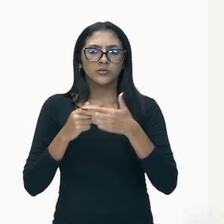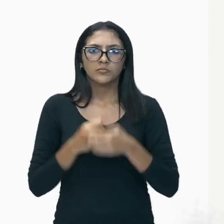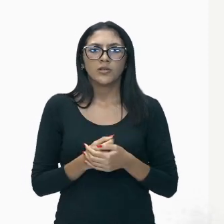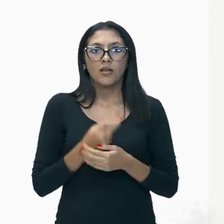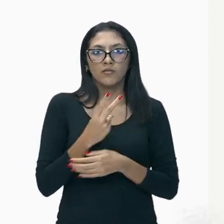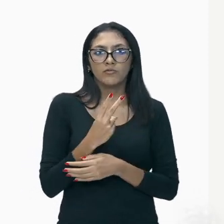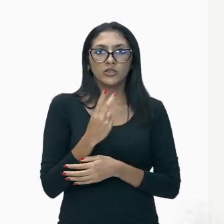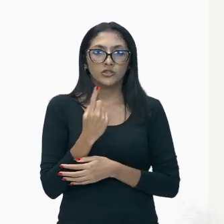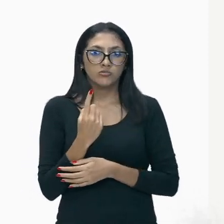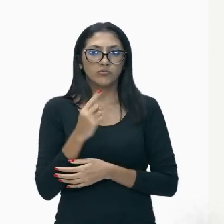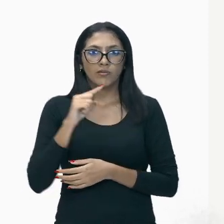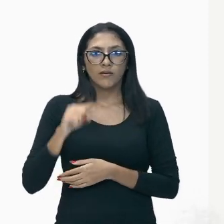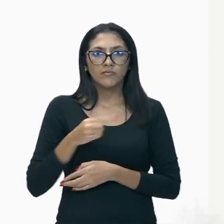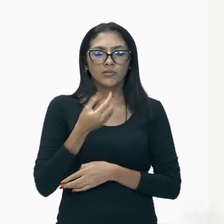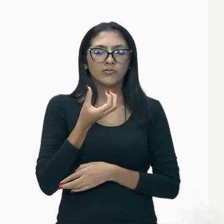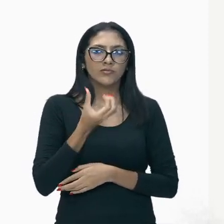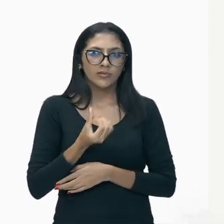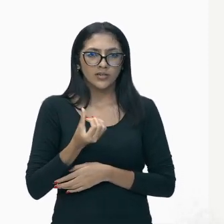21,6